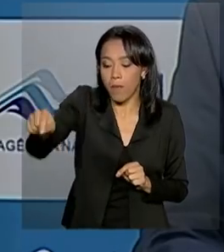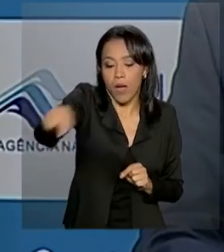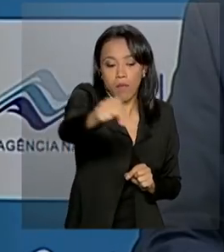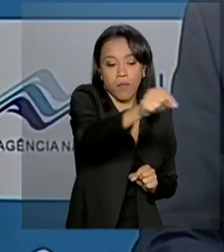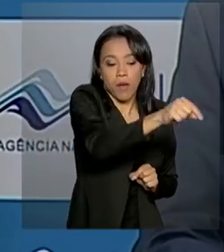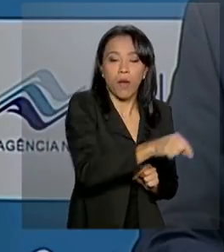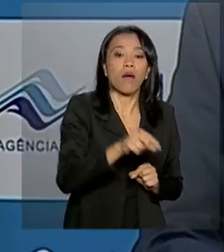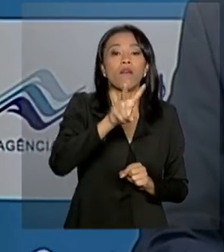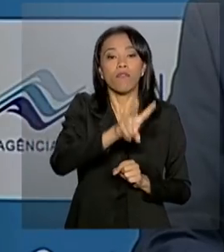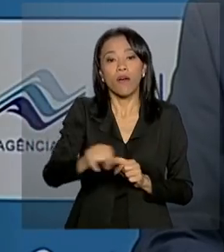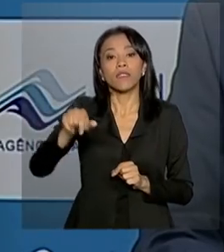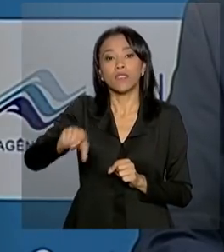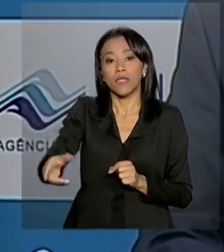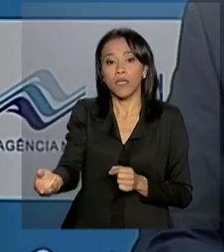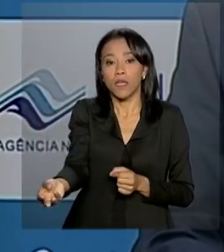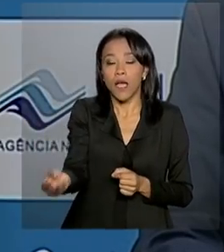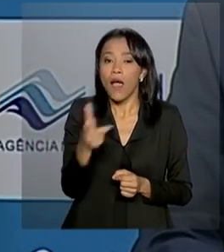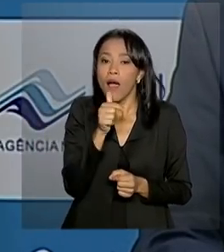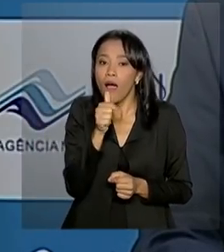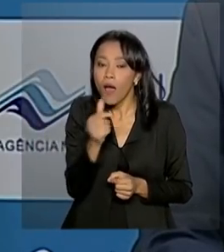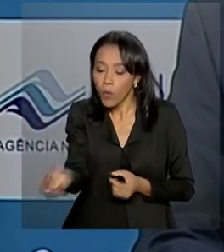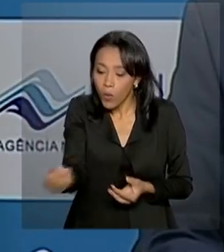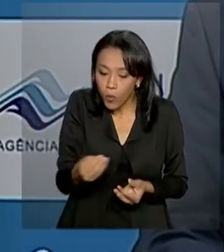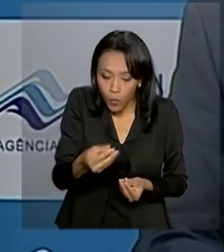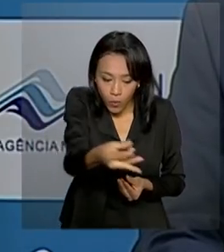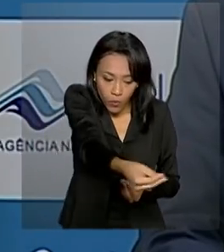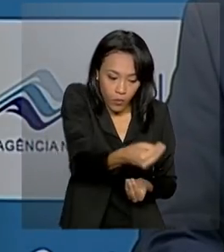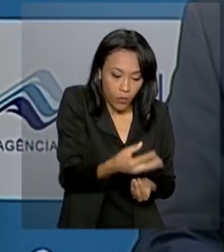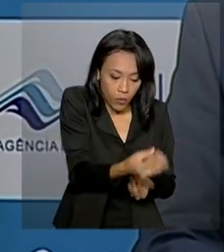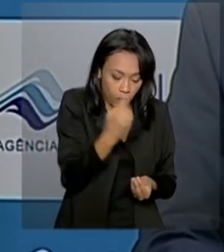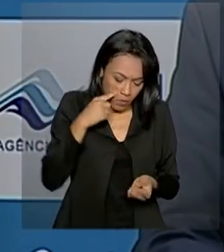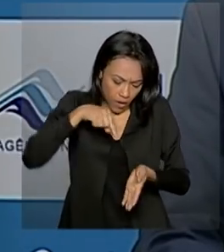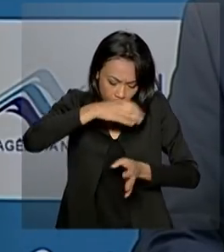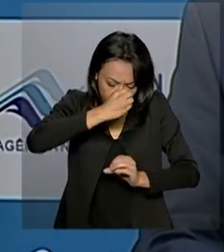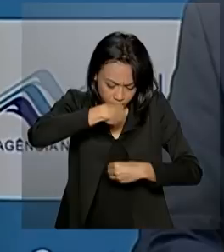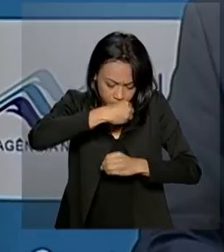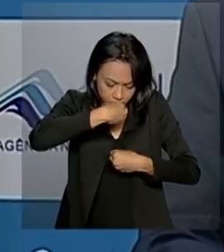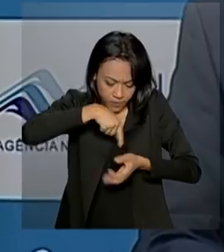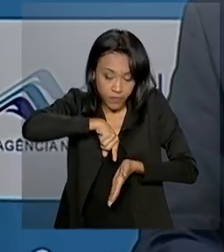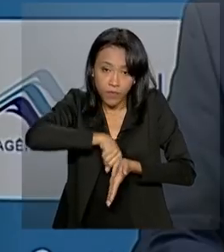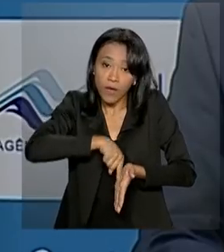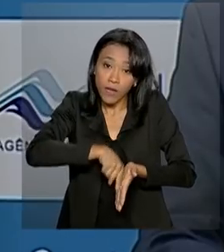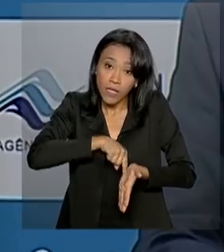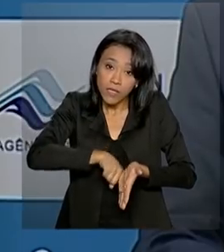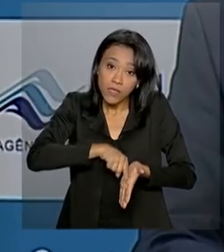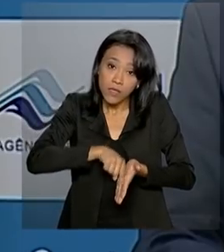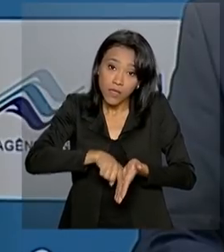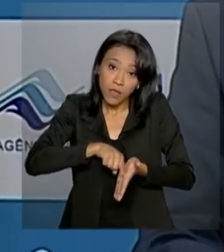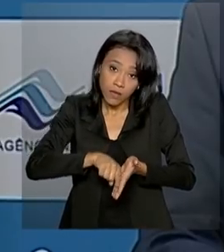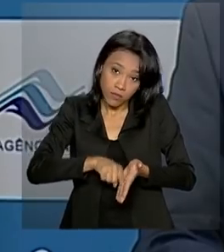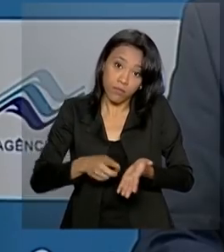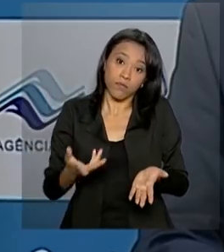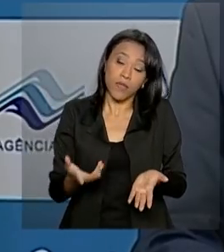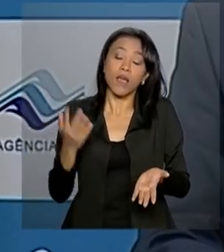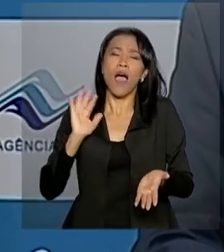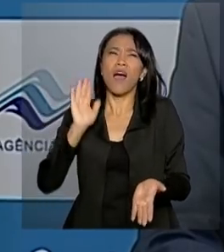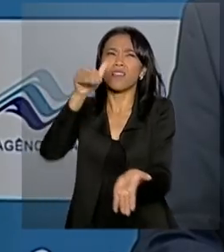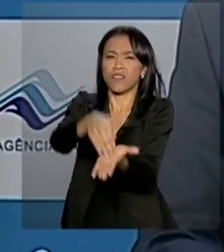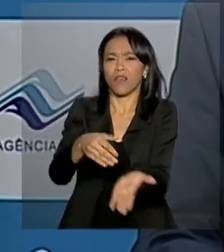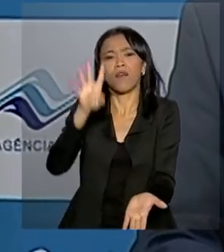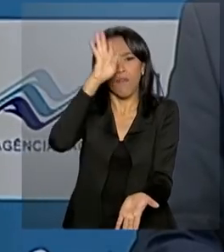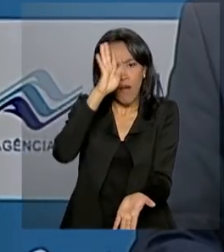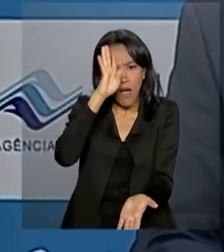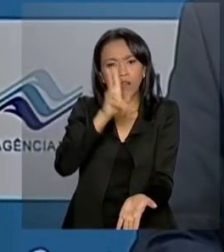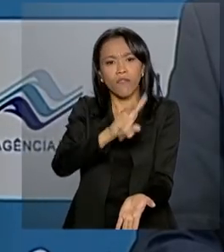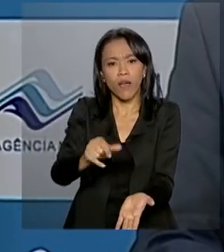serão coletadas pela CPRM, encaminhadas para análise química, e a previsão é que até quarta-feira o